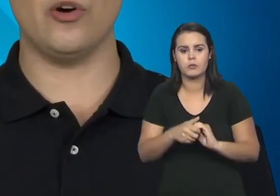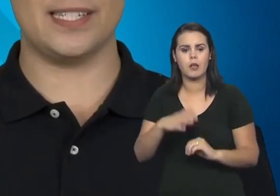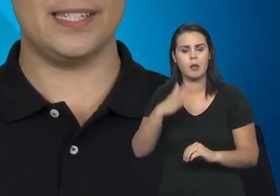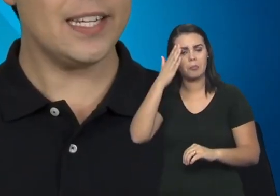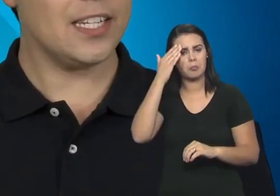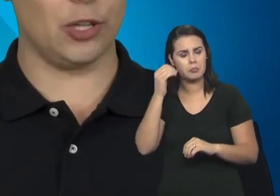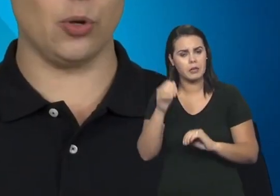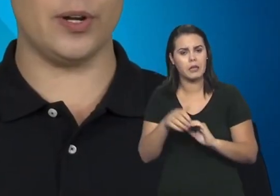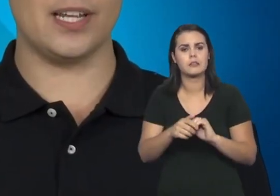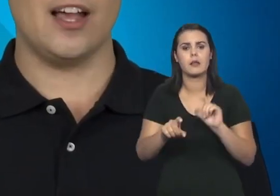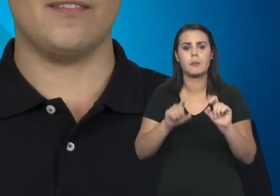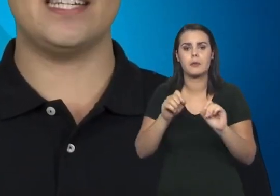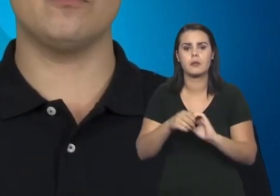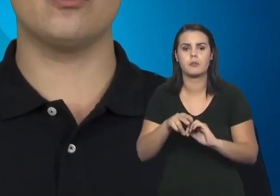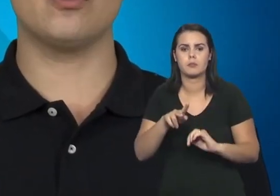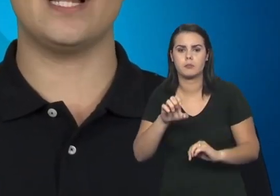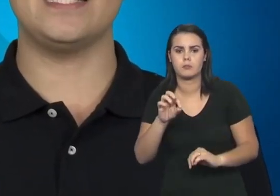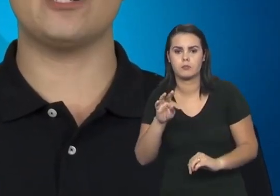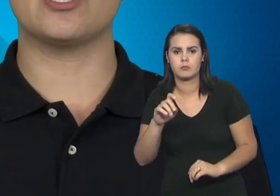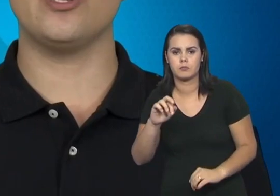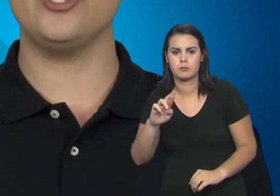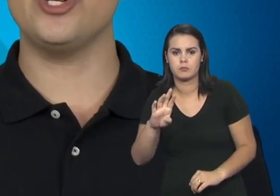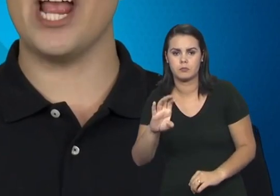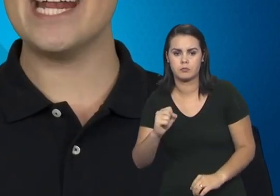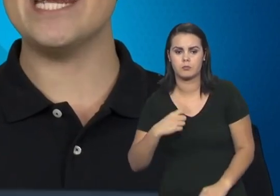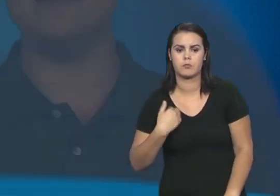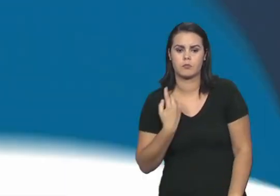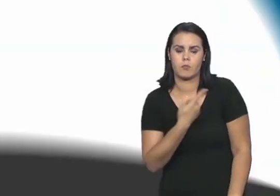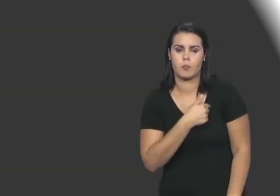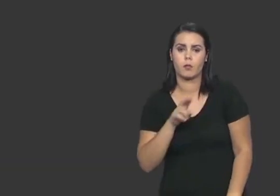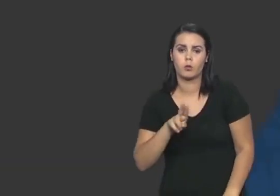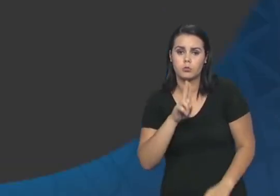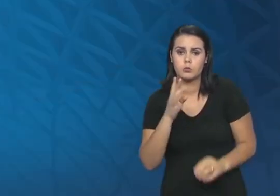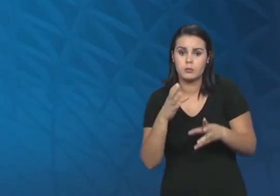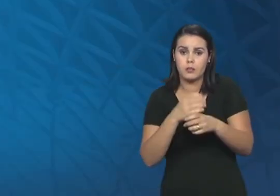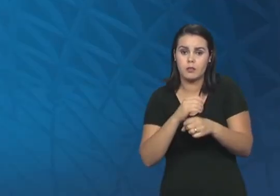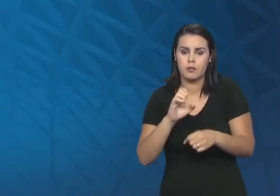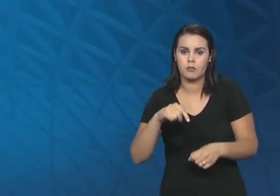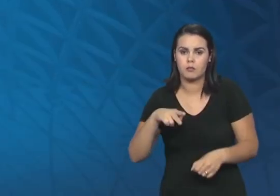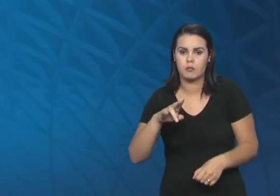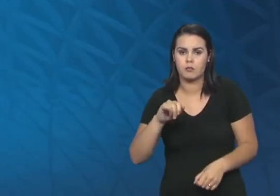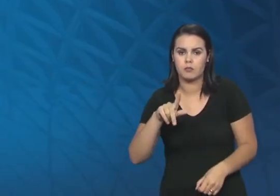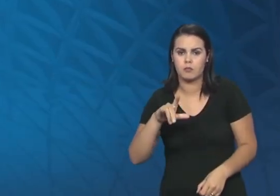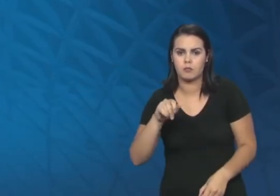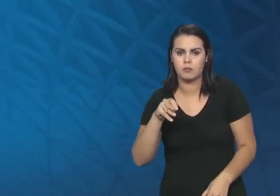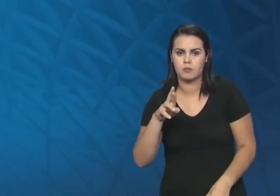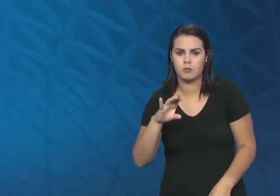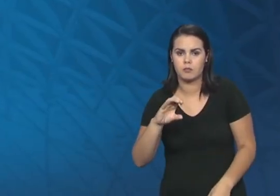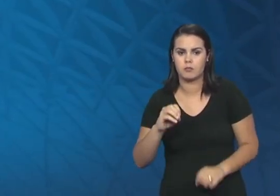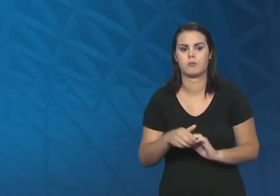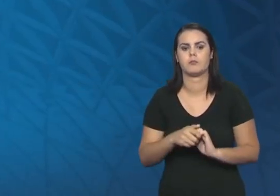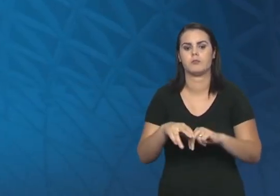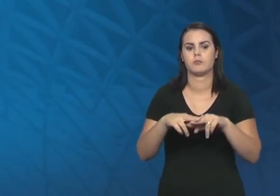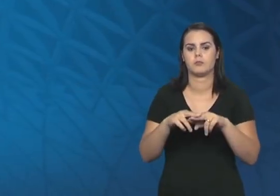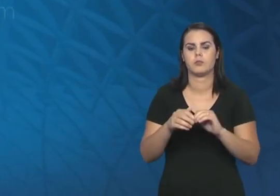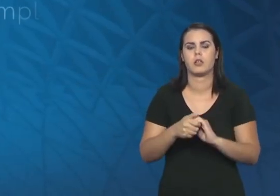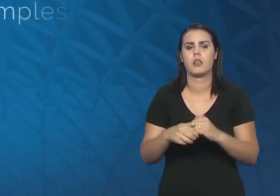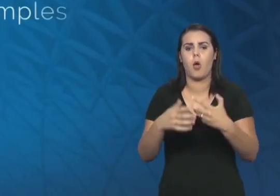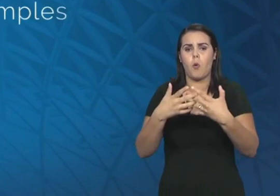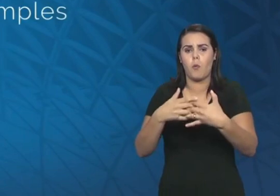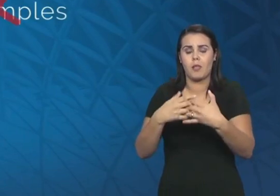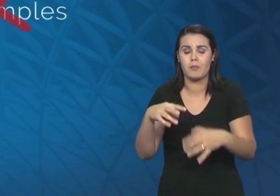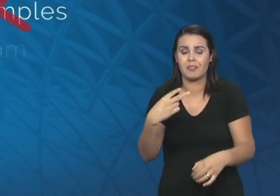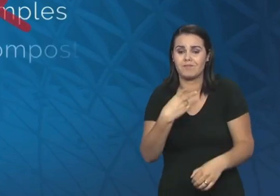os valores desses vetores, fazemos uso das equações de equilíbrio. As treliças complexas são aquelas que não se pode classificar